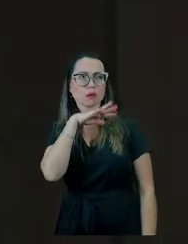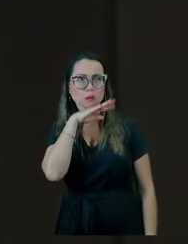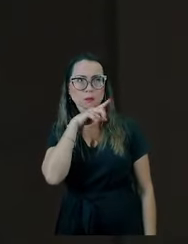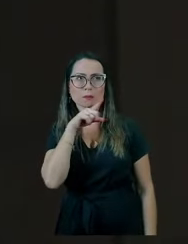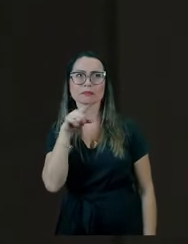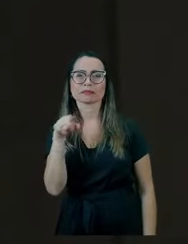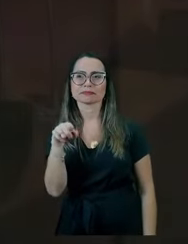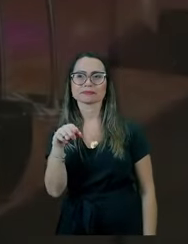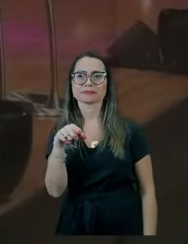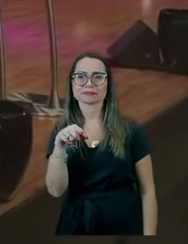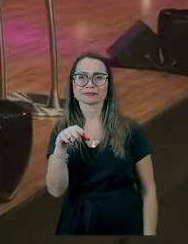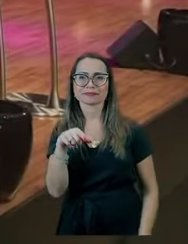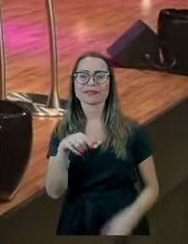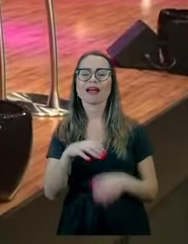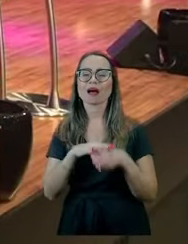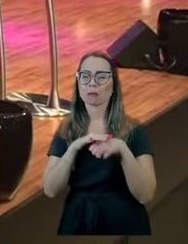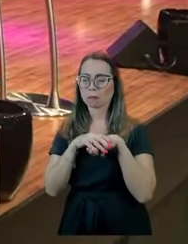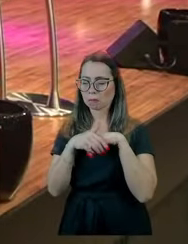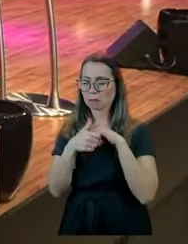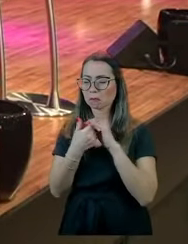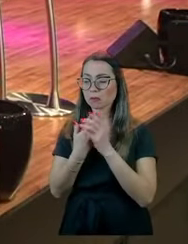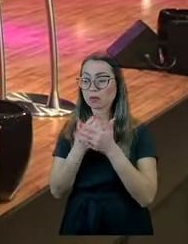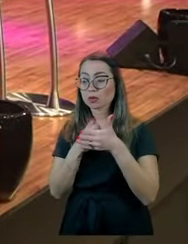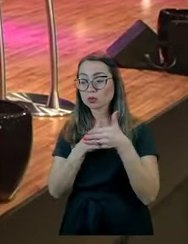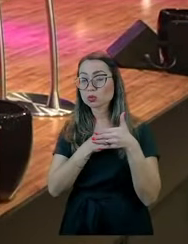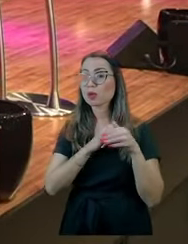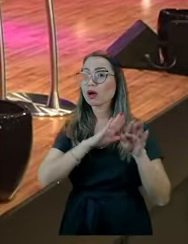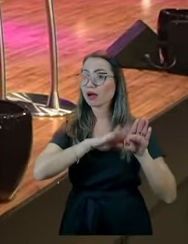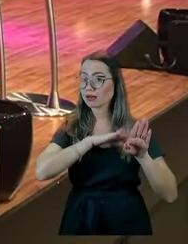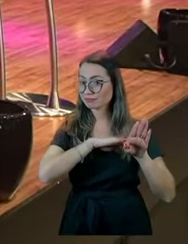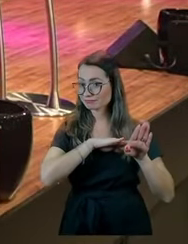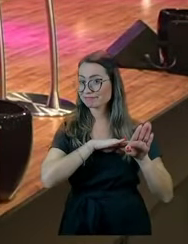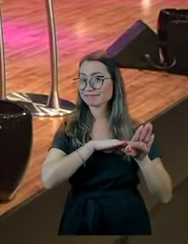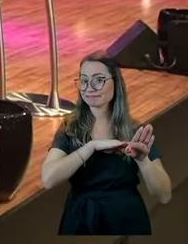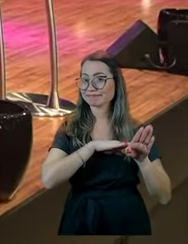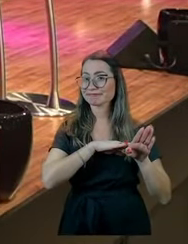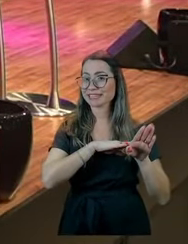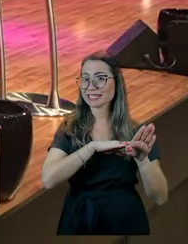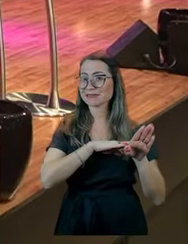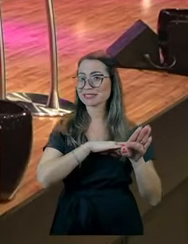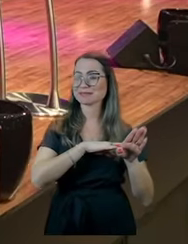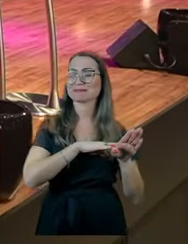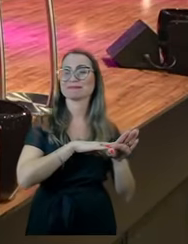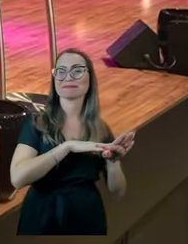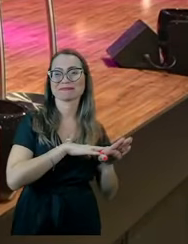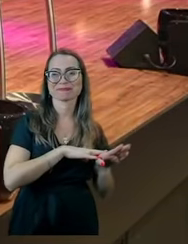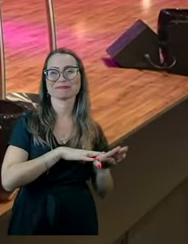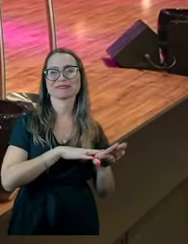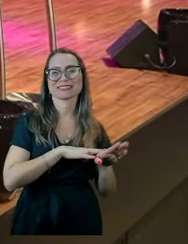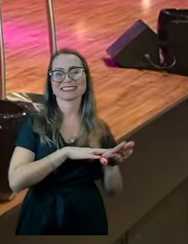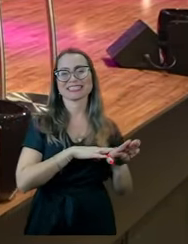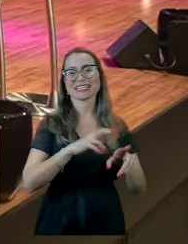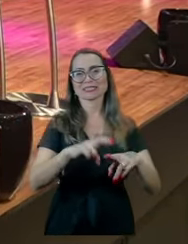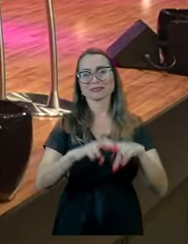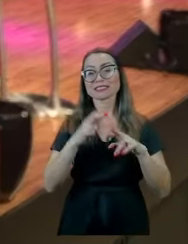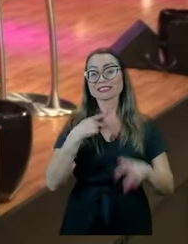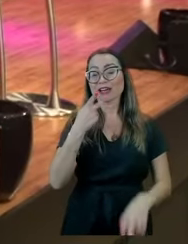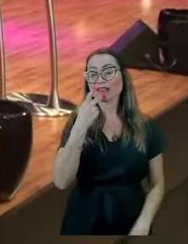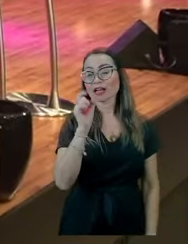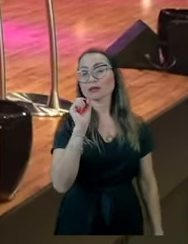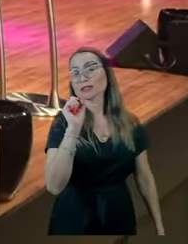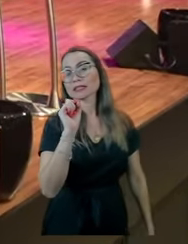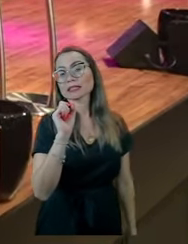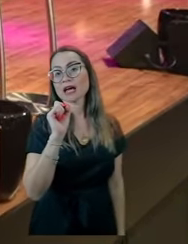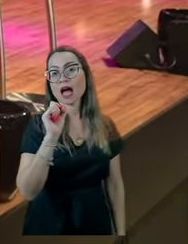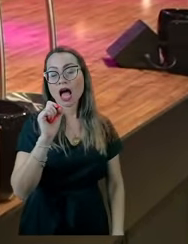pessoas, estar conectados com aqueles que caminham com o Senhor. Mais do que nunca. Por isso que eu digo, se a mesa que você se